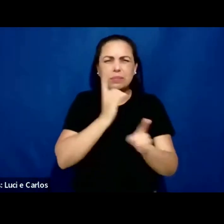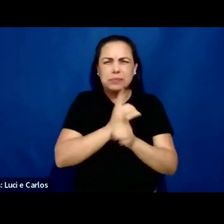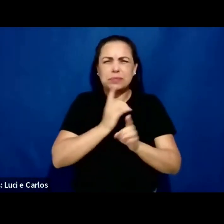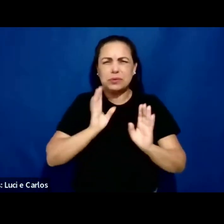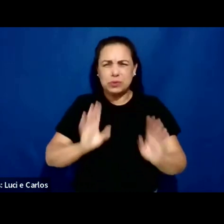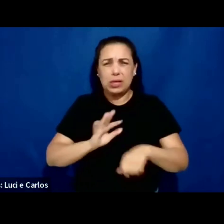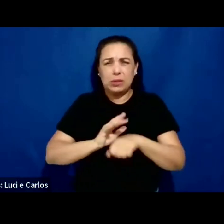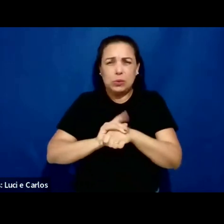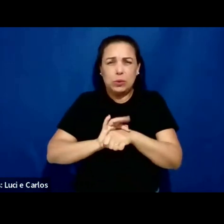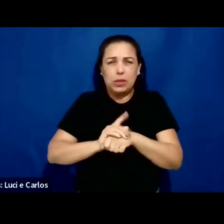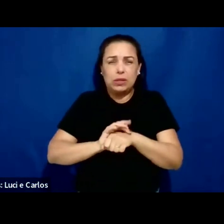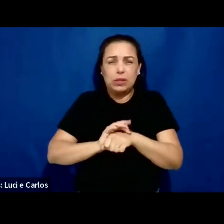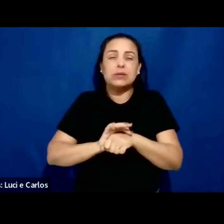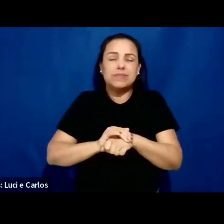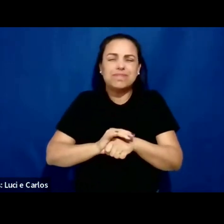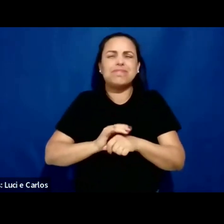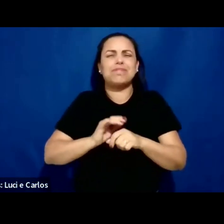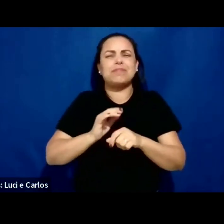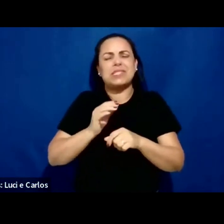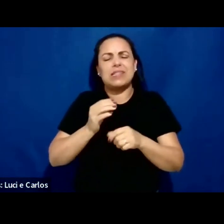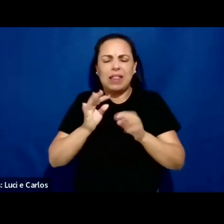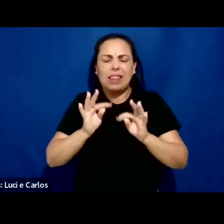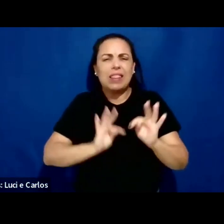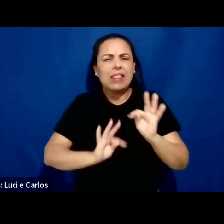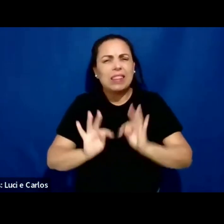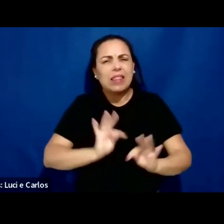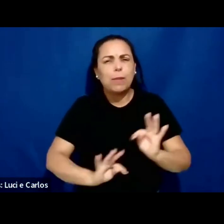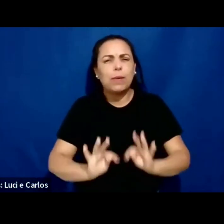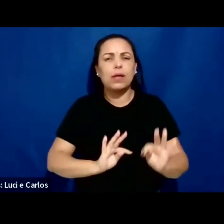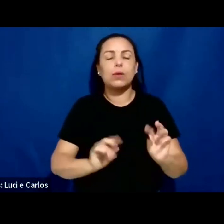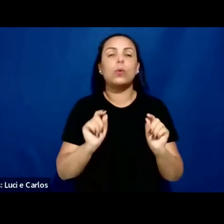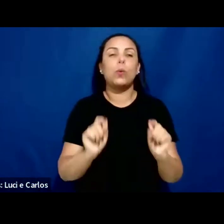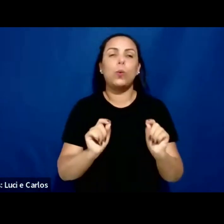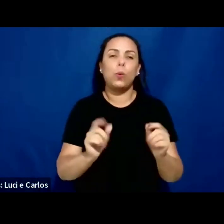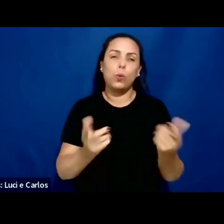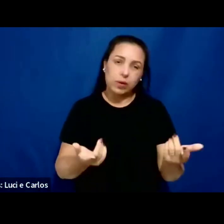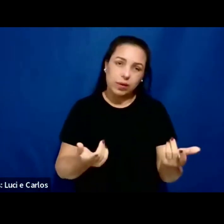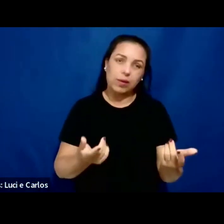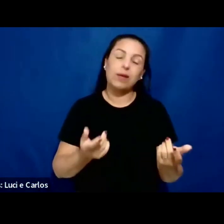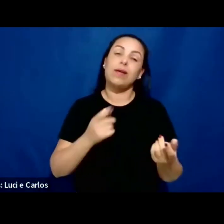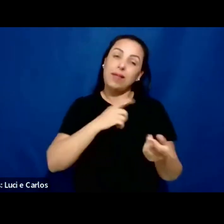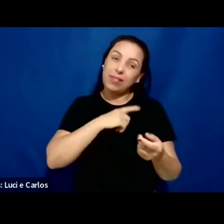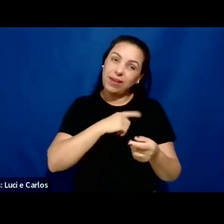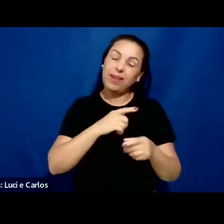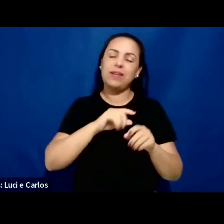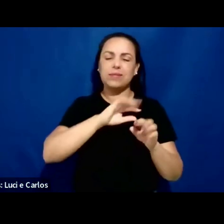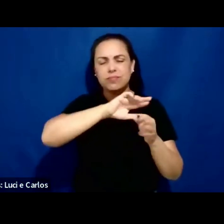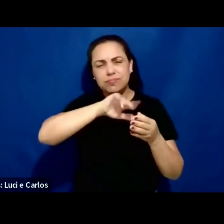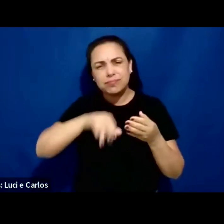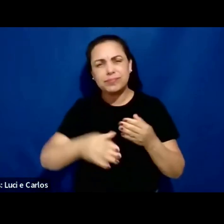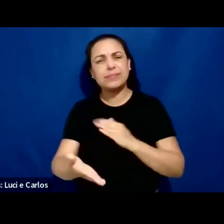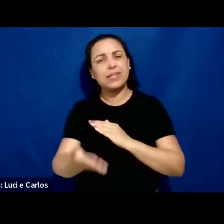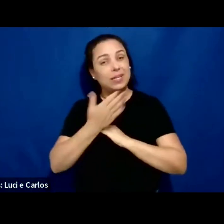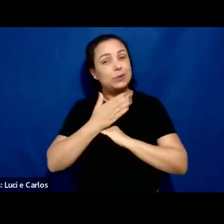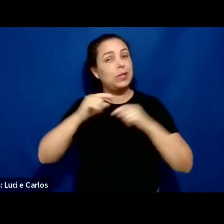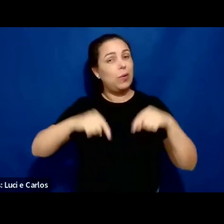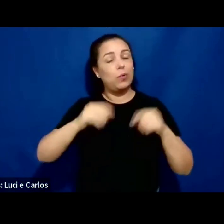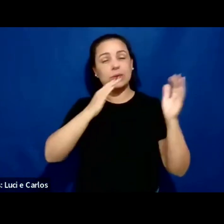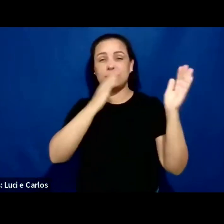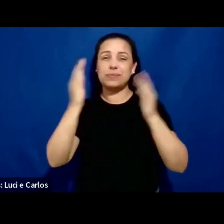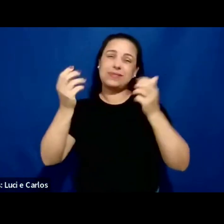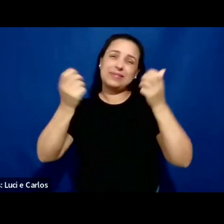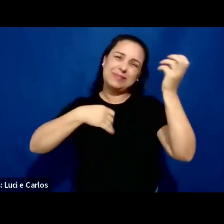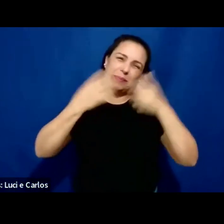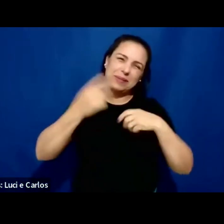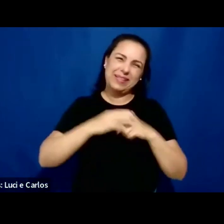falando lá de Maceió. Eu estou aqui em Garopaba, Santa Catarina. E o Nildo, que também está aqui com a gente, que também é líder